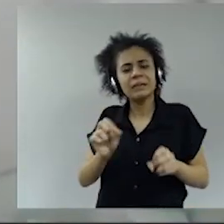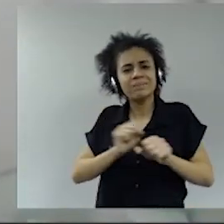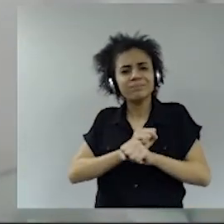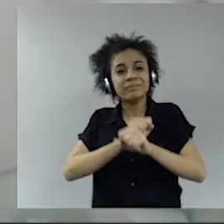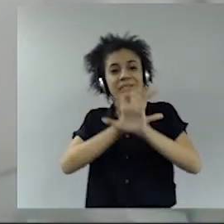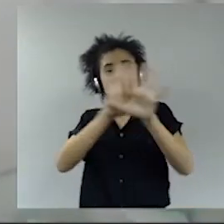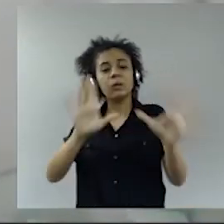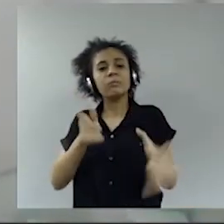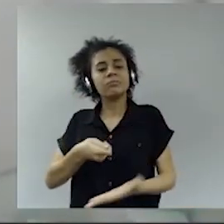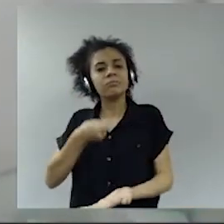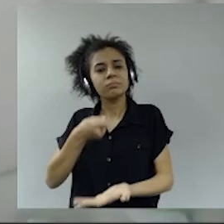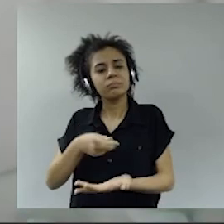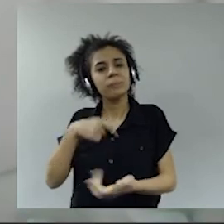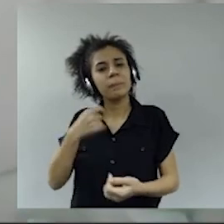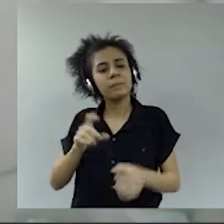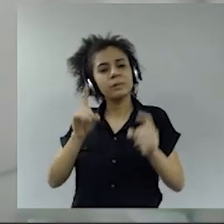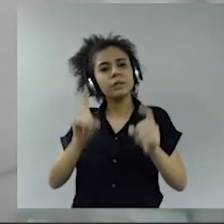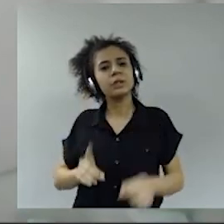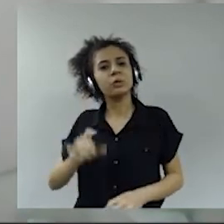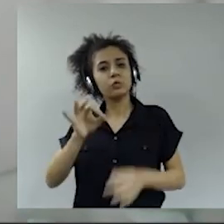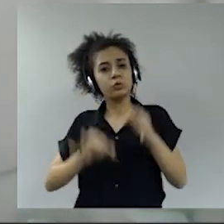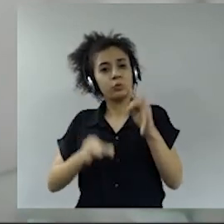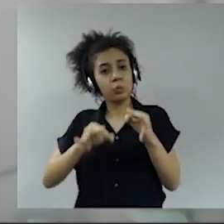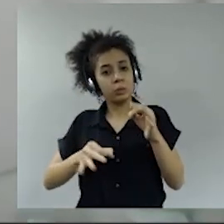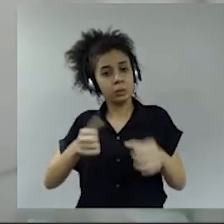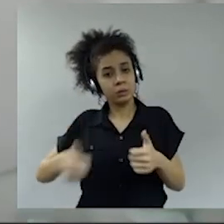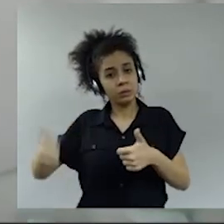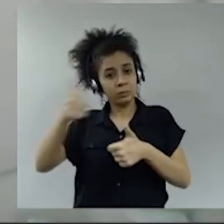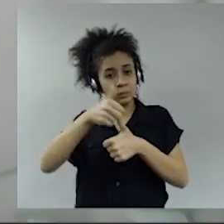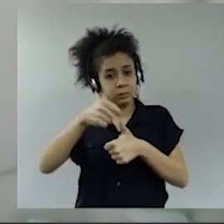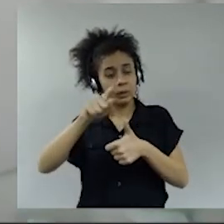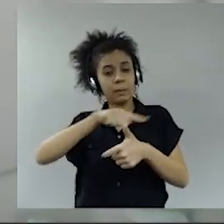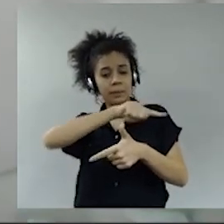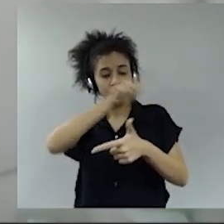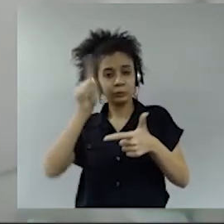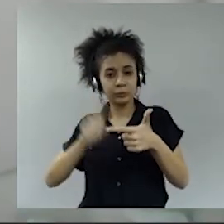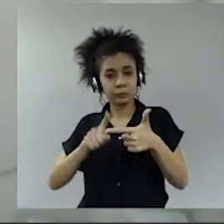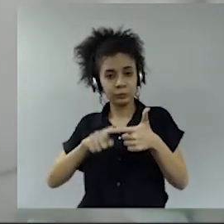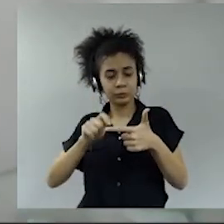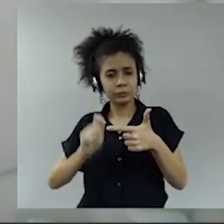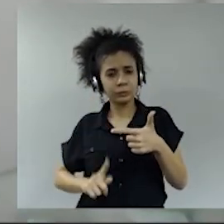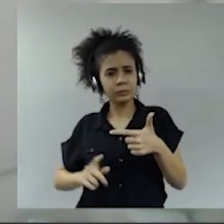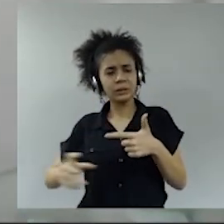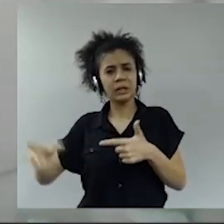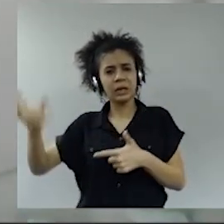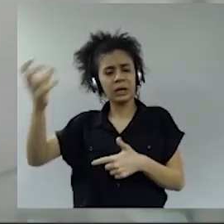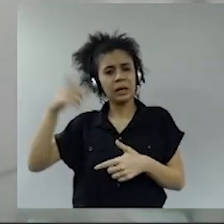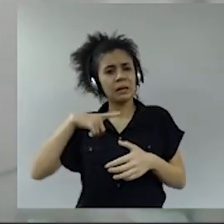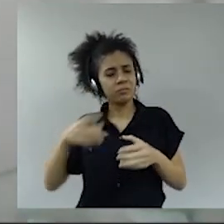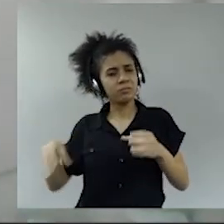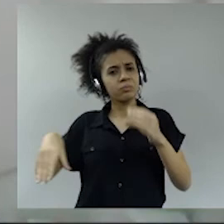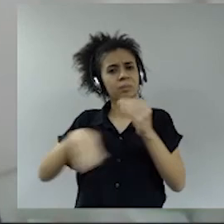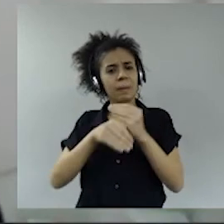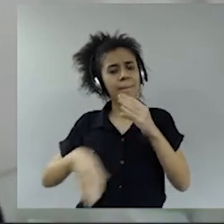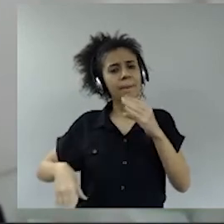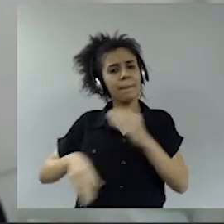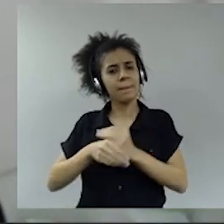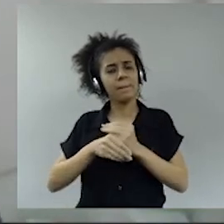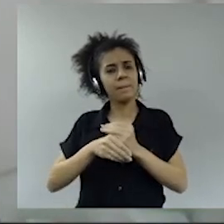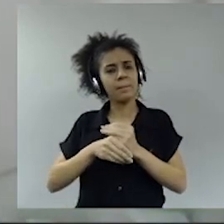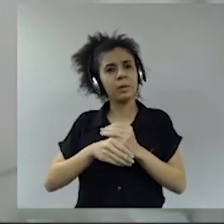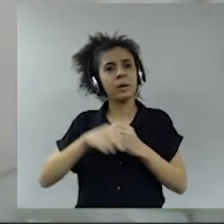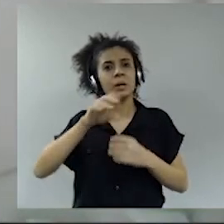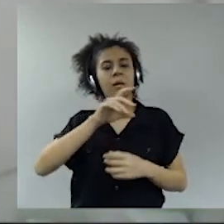que a competência é do juiz de primeiro grau e a competência do juiz de segundo grau no reexame e na aplicação da